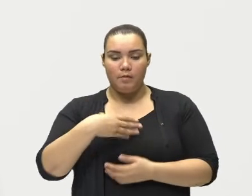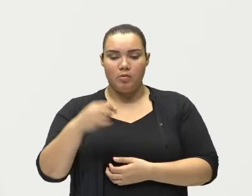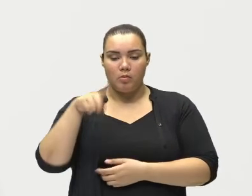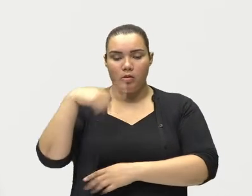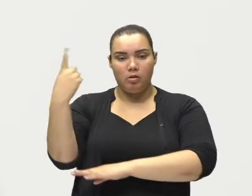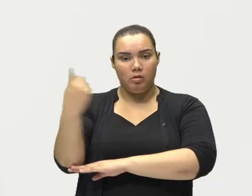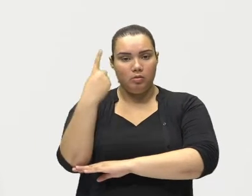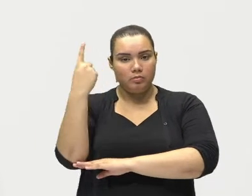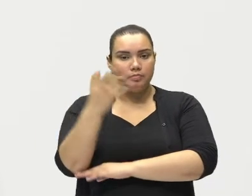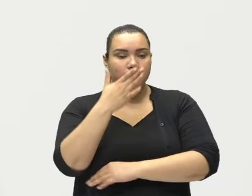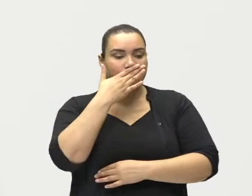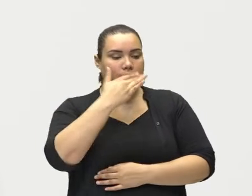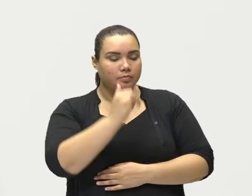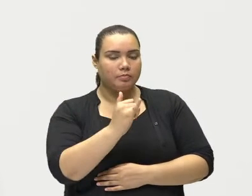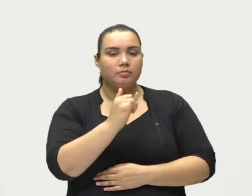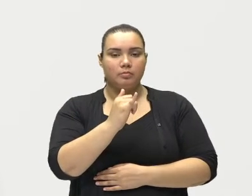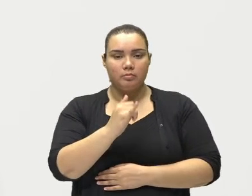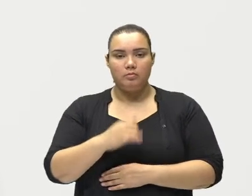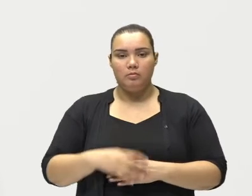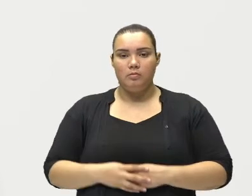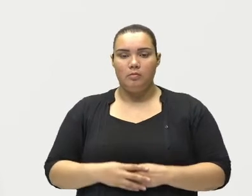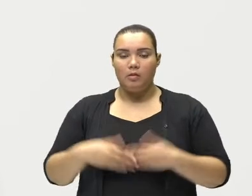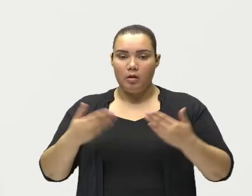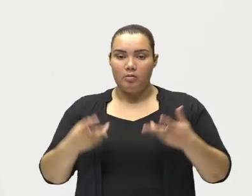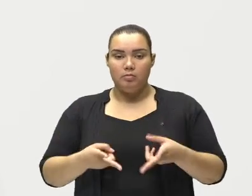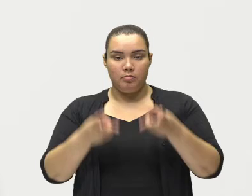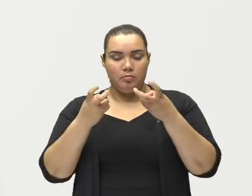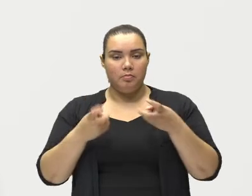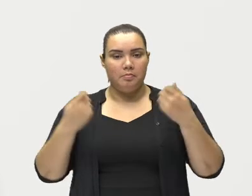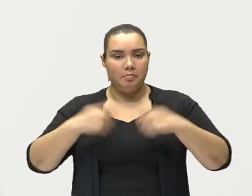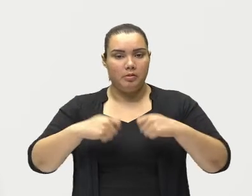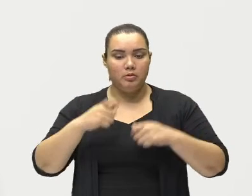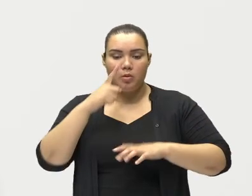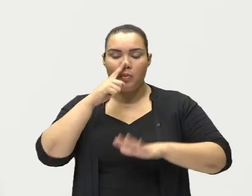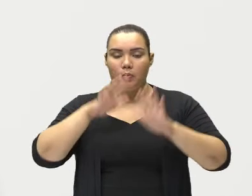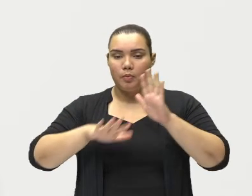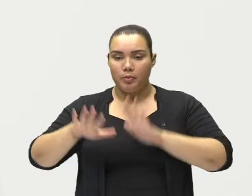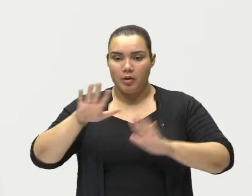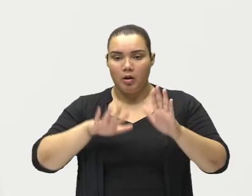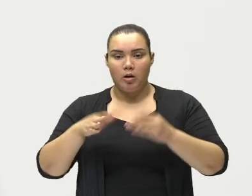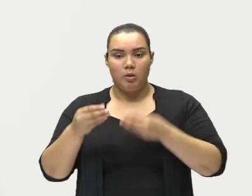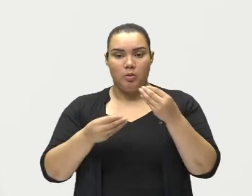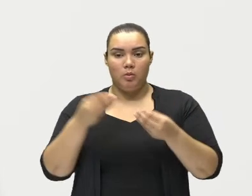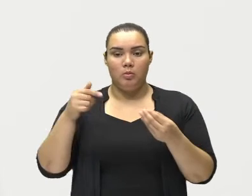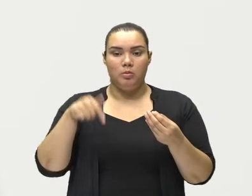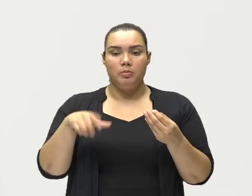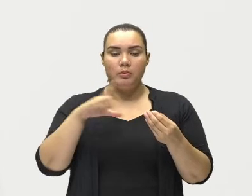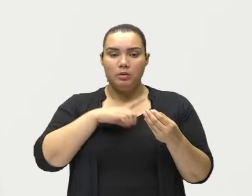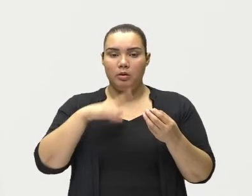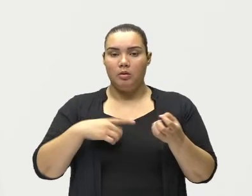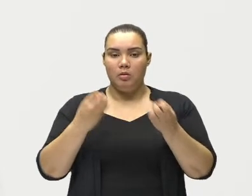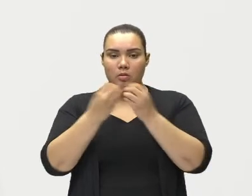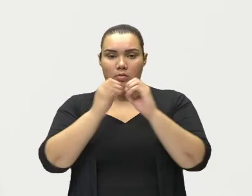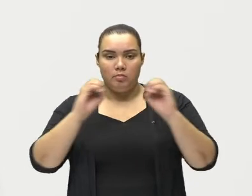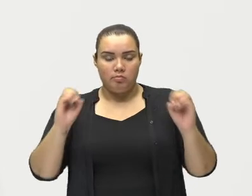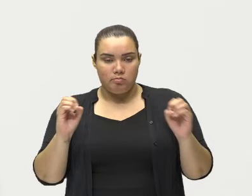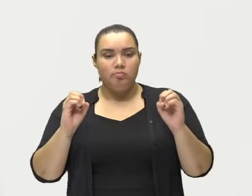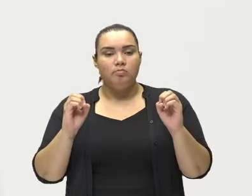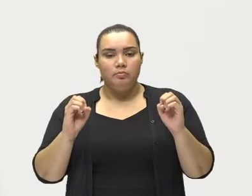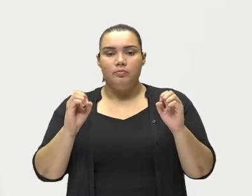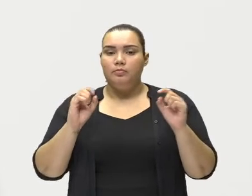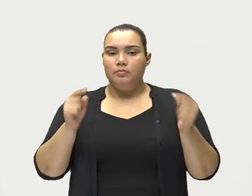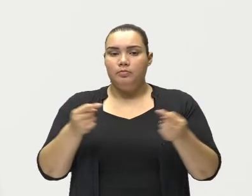pai era. Notaram? Então vocês têm que ter bastante cuidado com essas orações